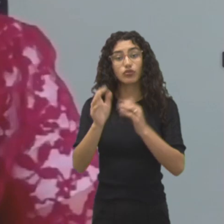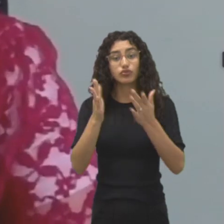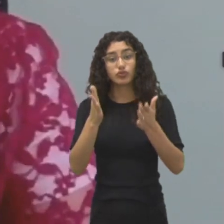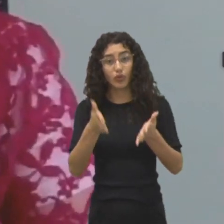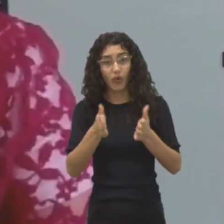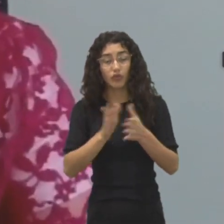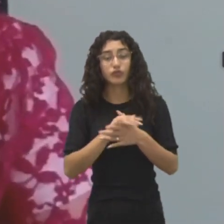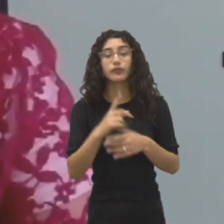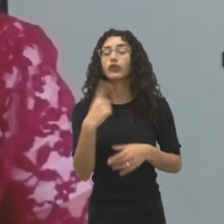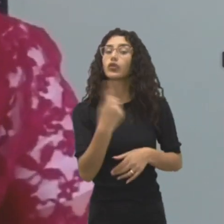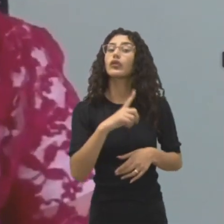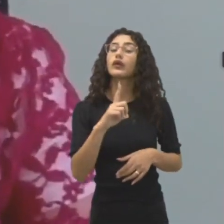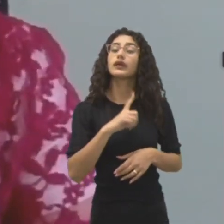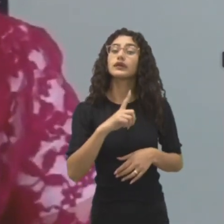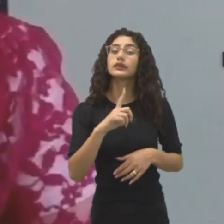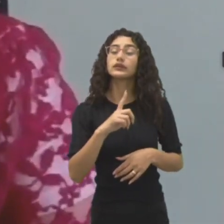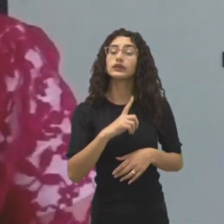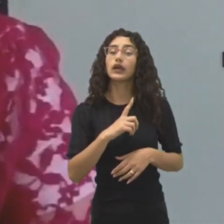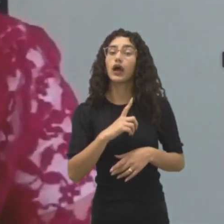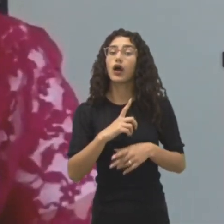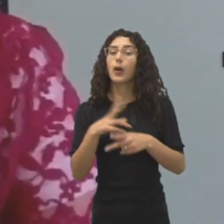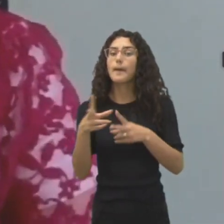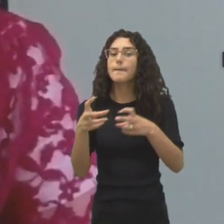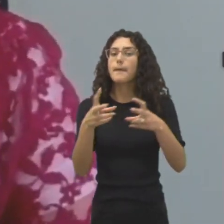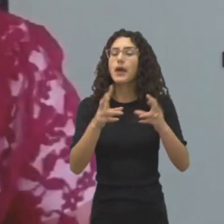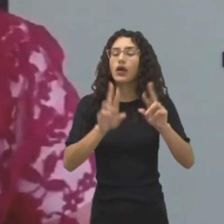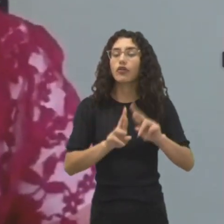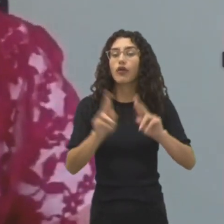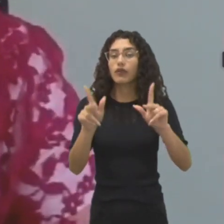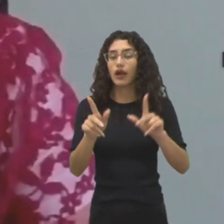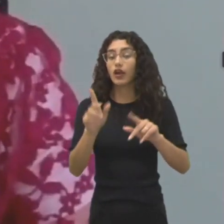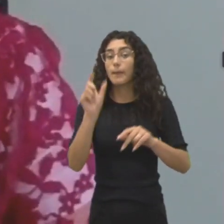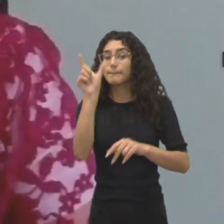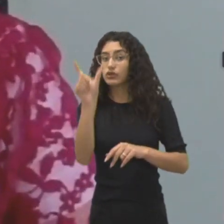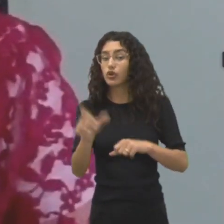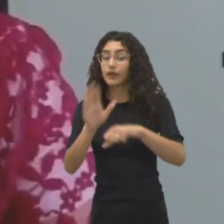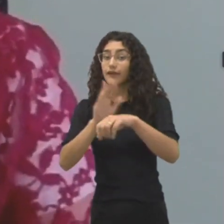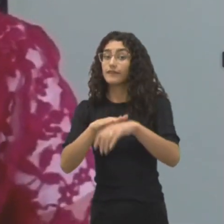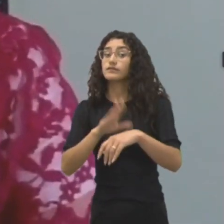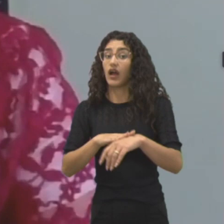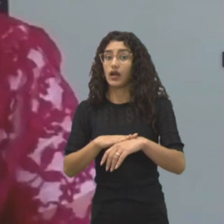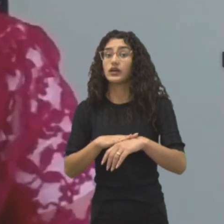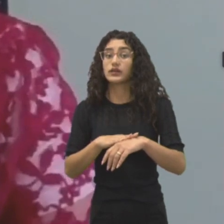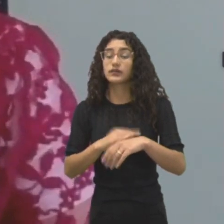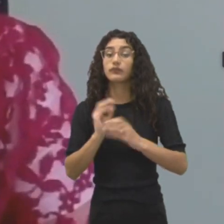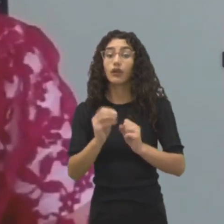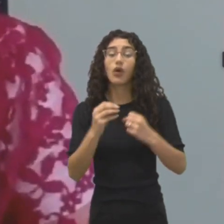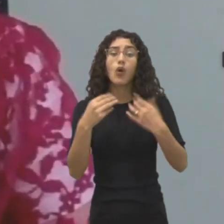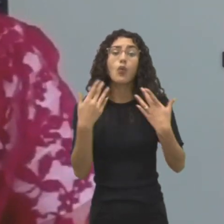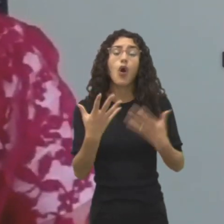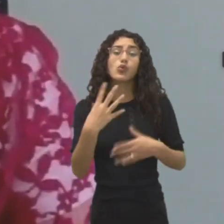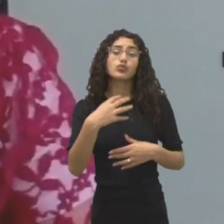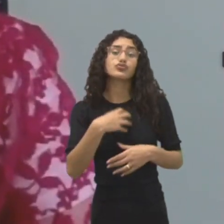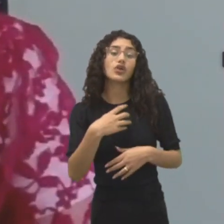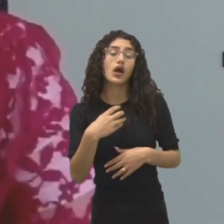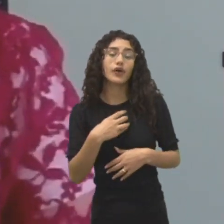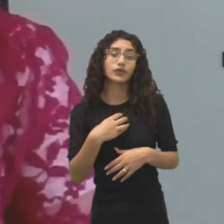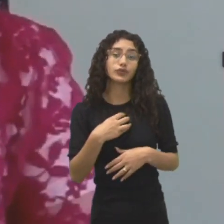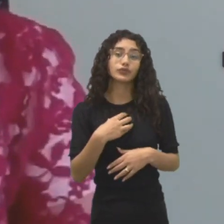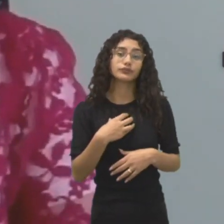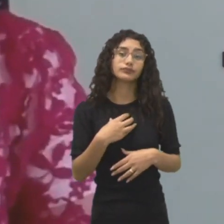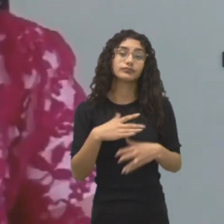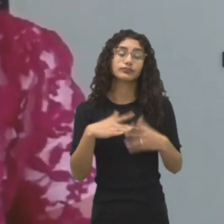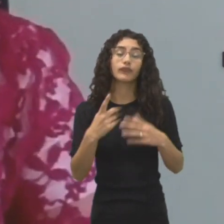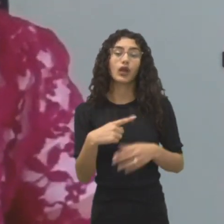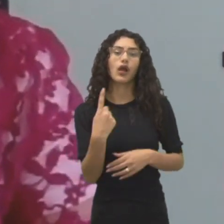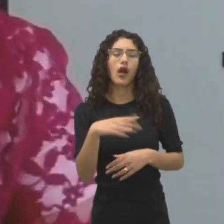para a gente ter um olhar do outro lado, de quem produz o vídeo. Qual é a intencionalidade? A gente